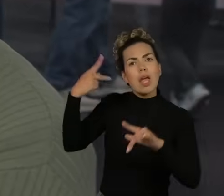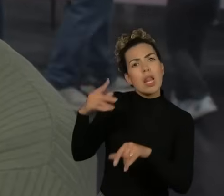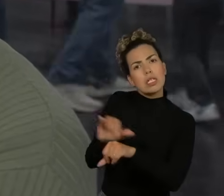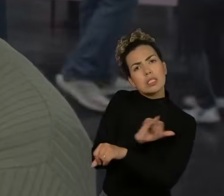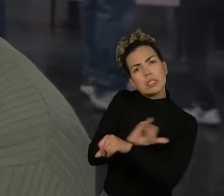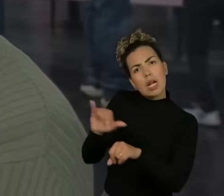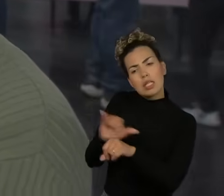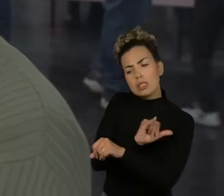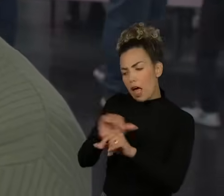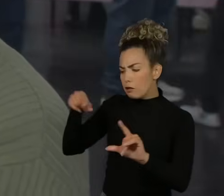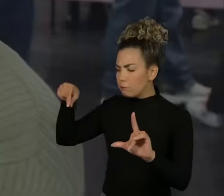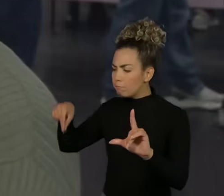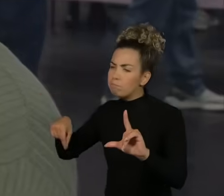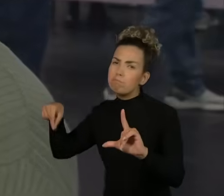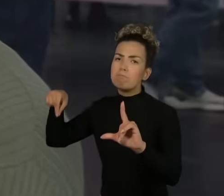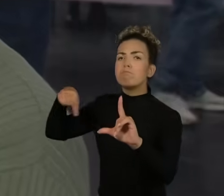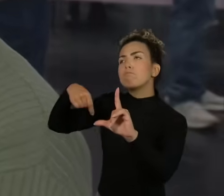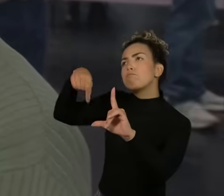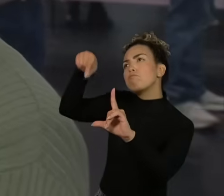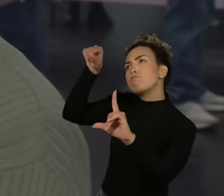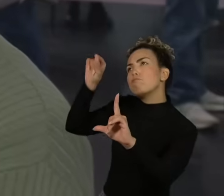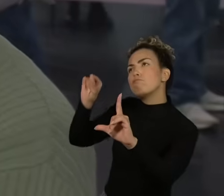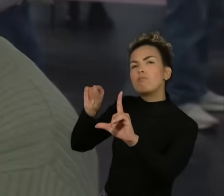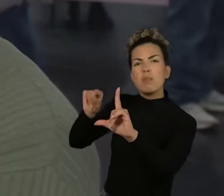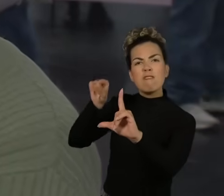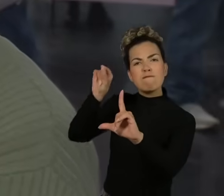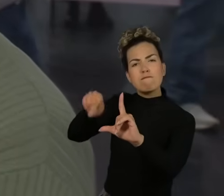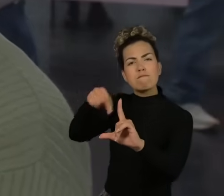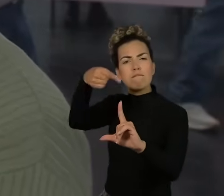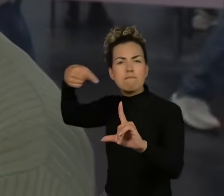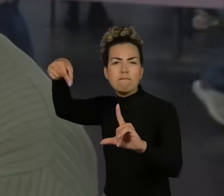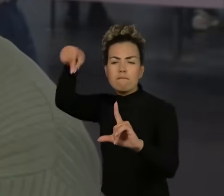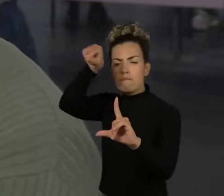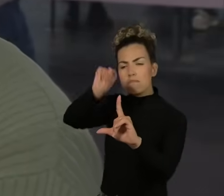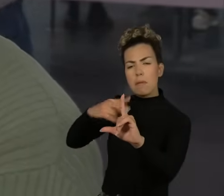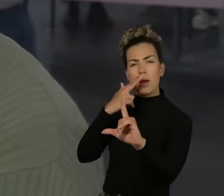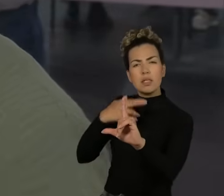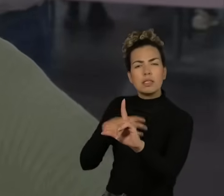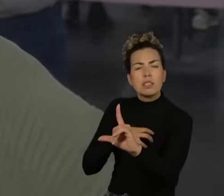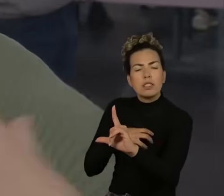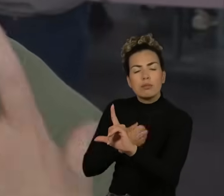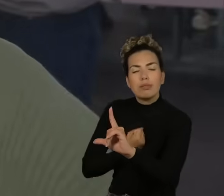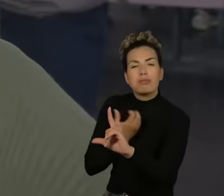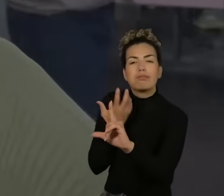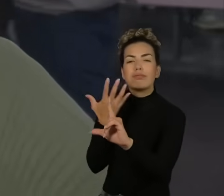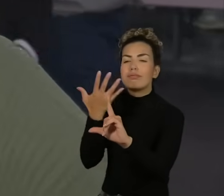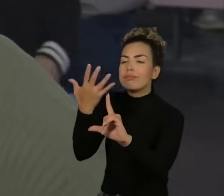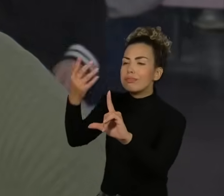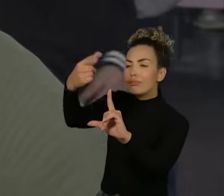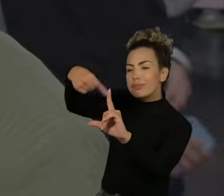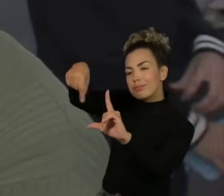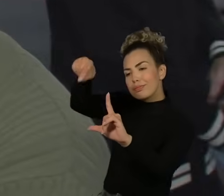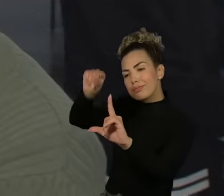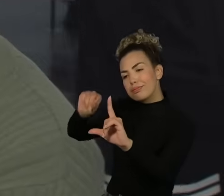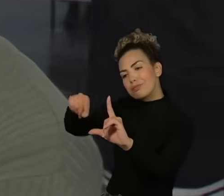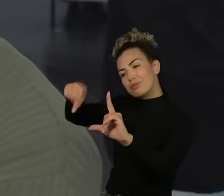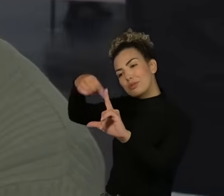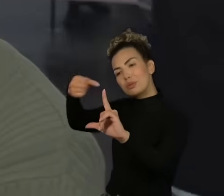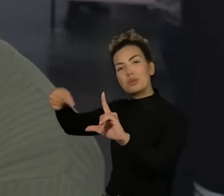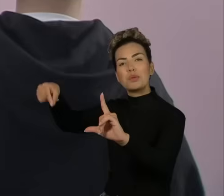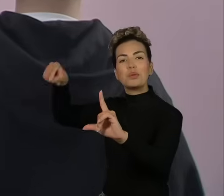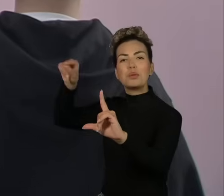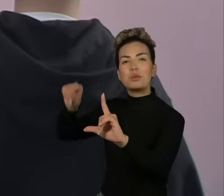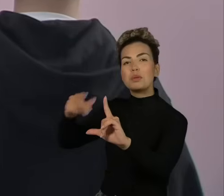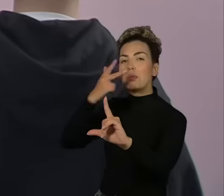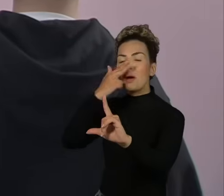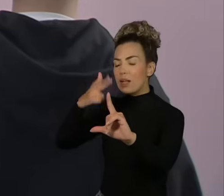e a força que ele coloca, né, o sentimento, nessa contemplação do